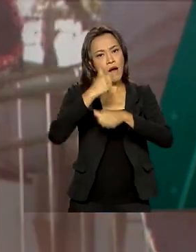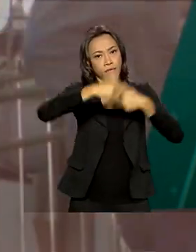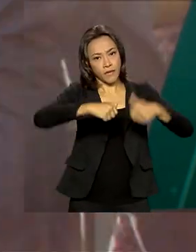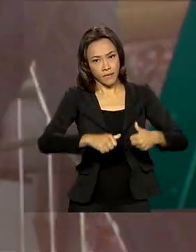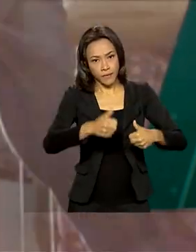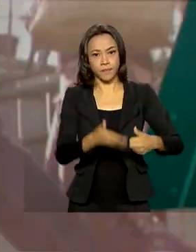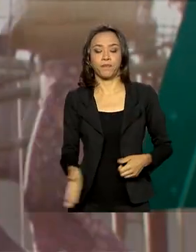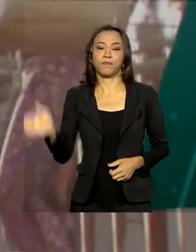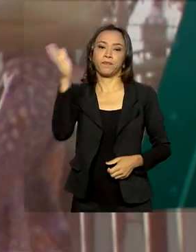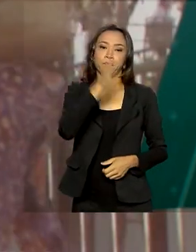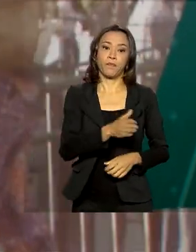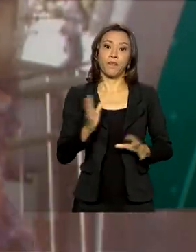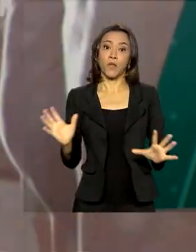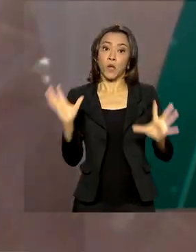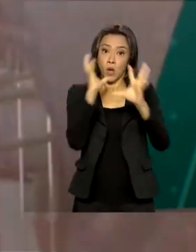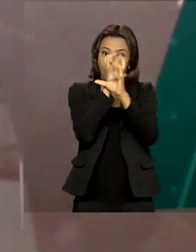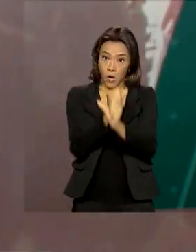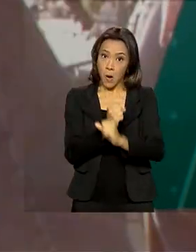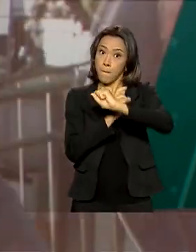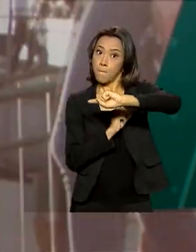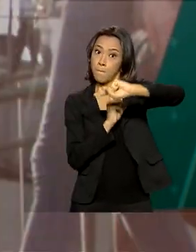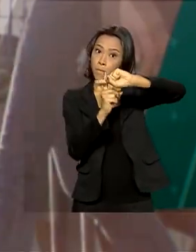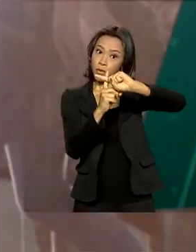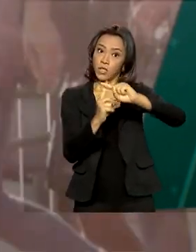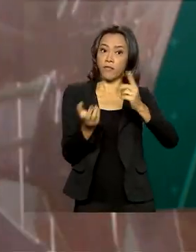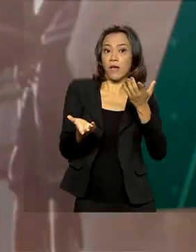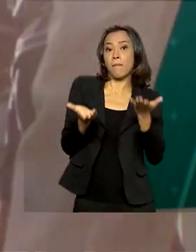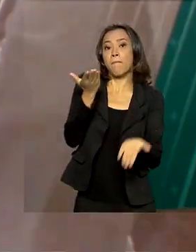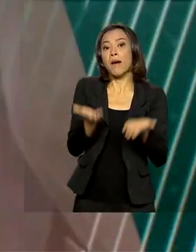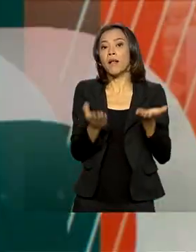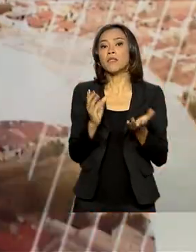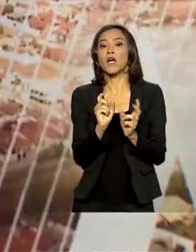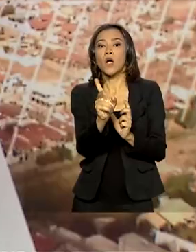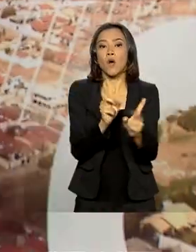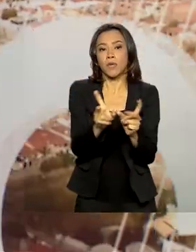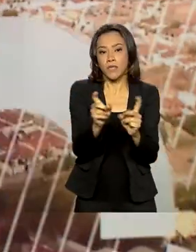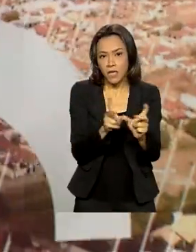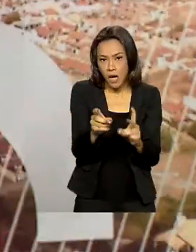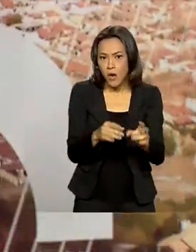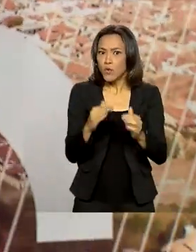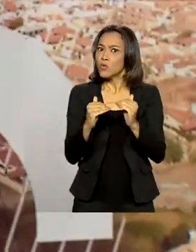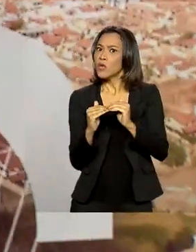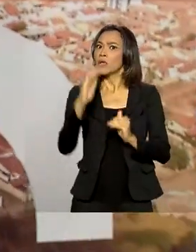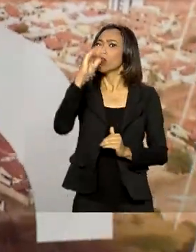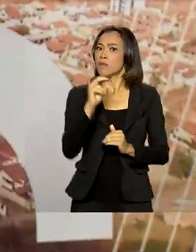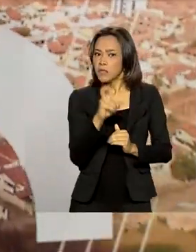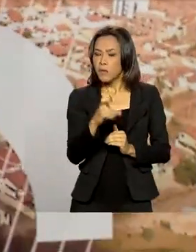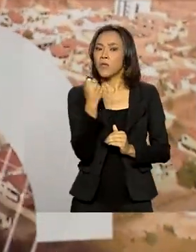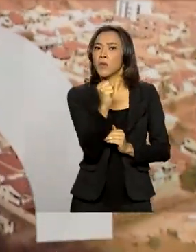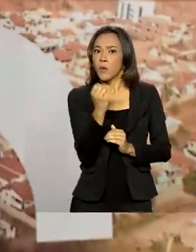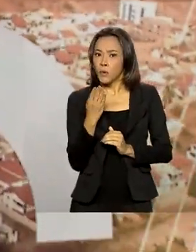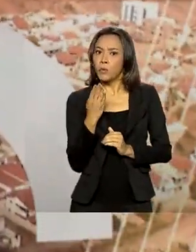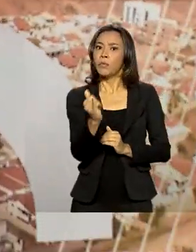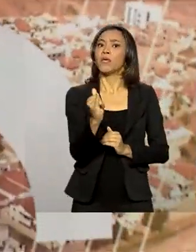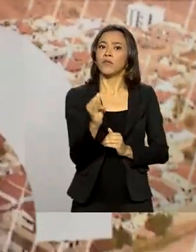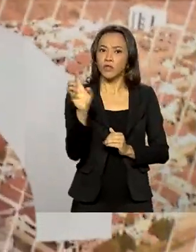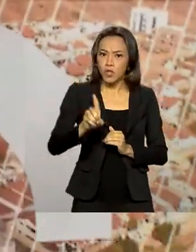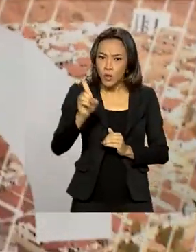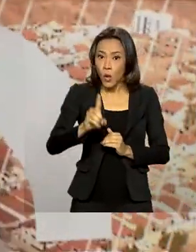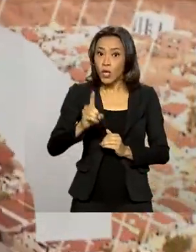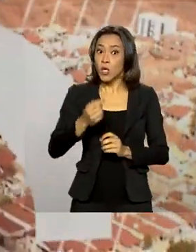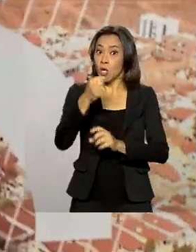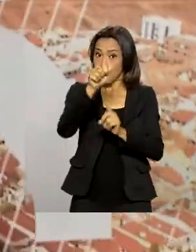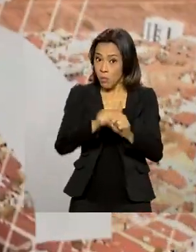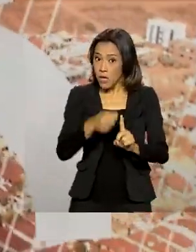eu sou o saldo Positivo na balança comercial brasileira supera 58 biliões de Dólares no acumulado do ano só em outubro as